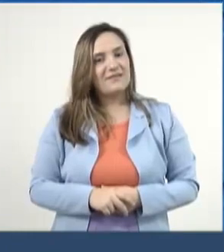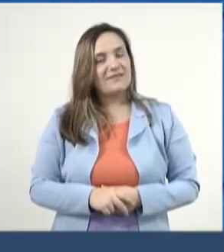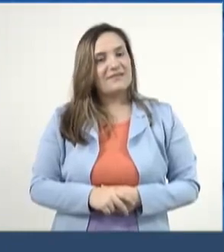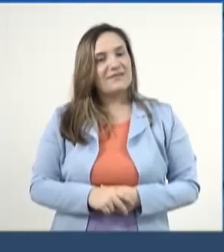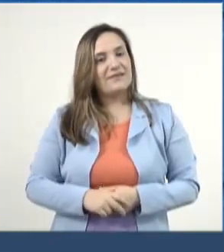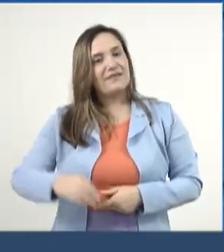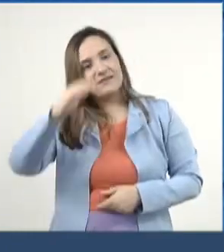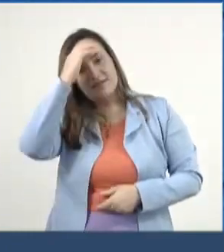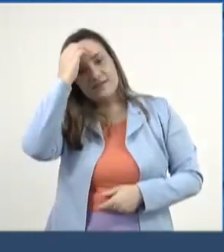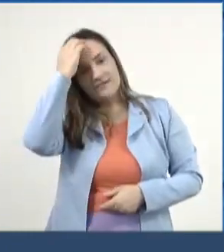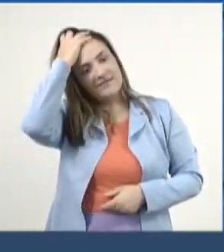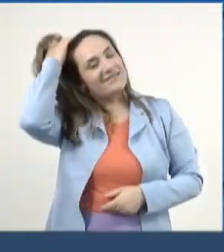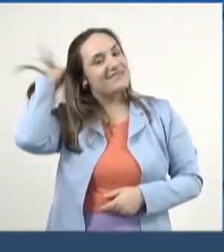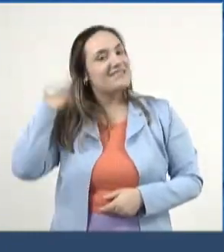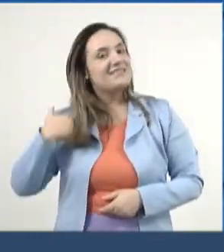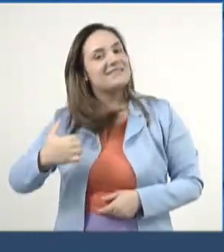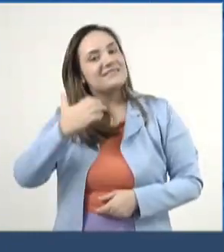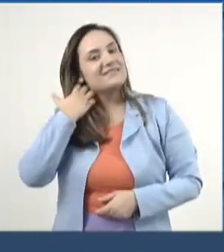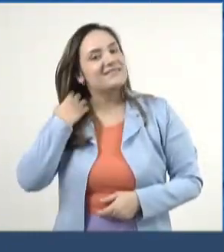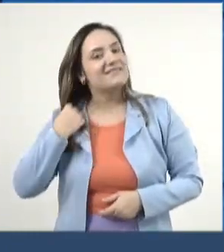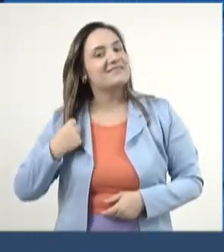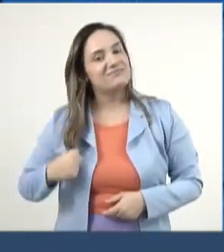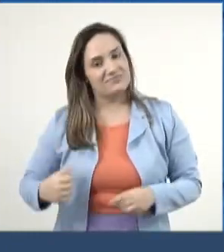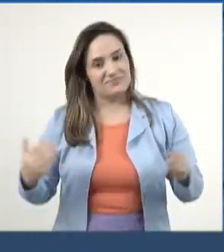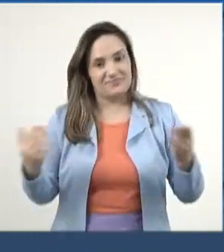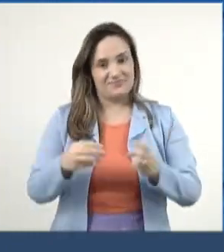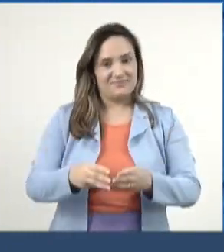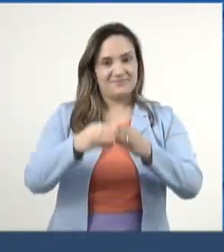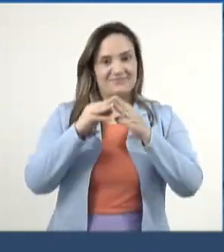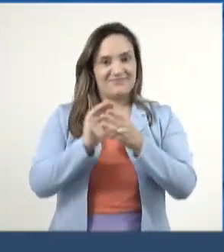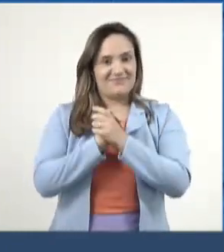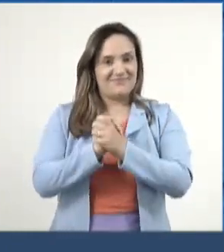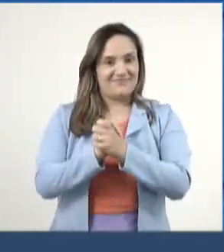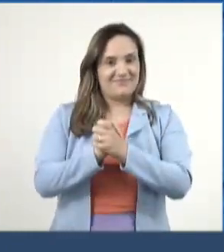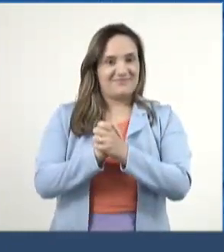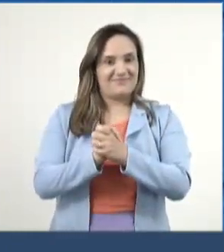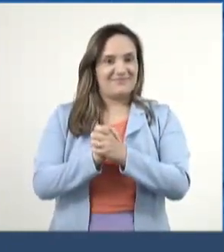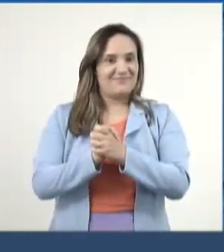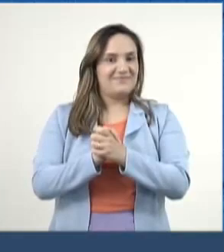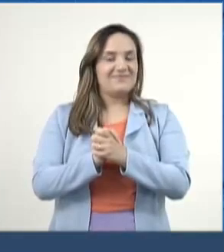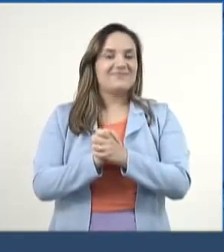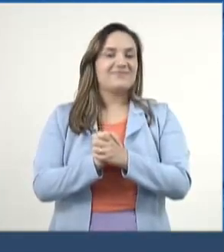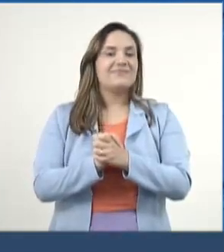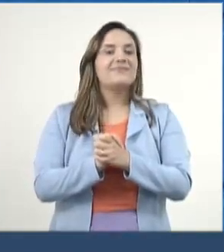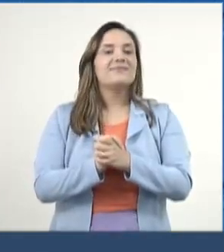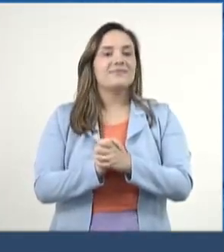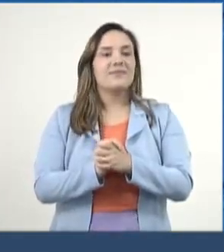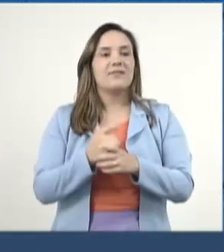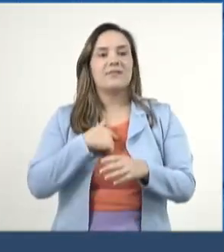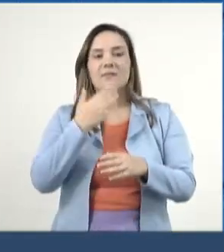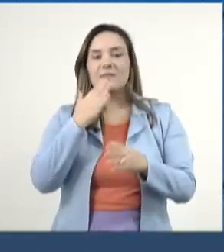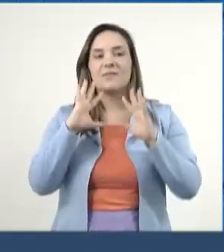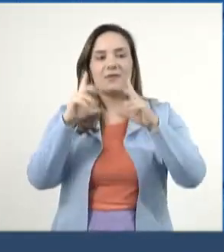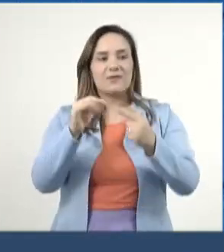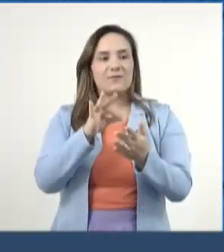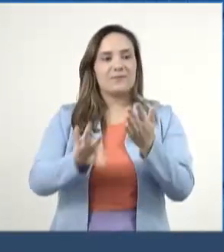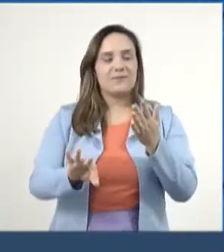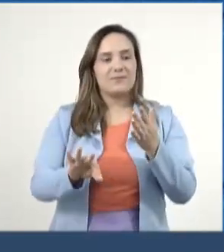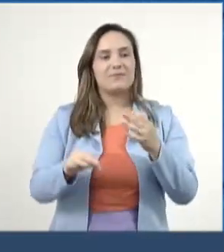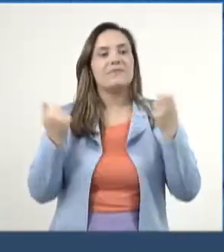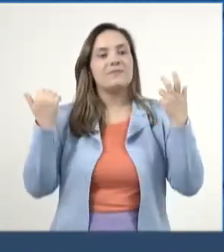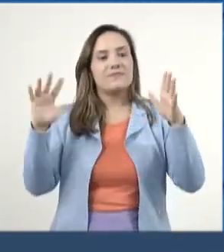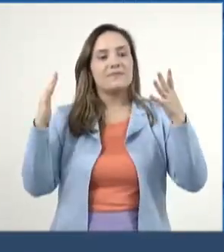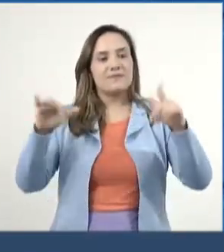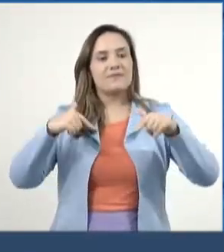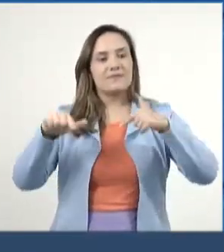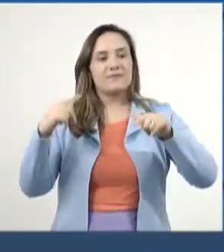Essa é a moção de congratulação. E eu peço a aprovação de todos os pares, até porque está assinado por todos, reconhecendo o